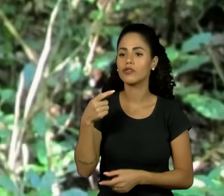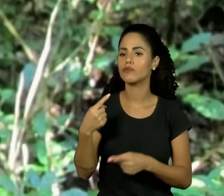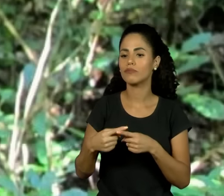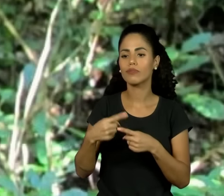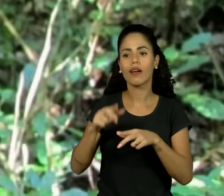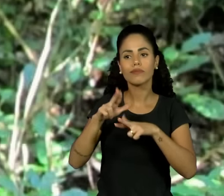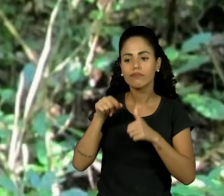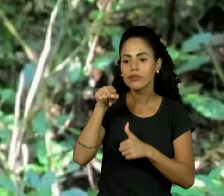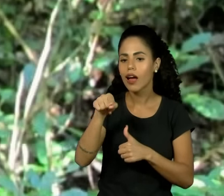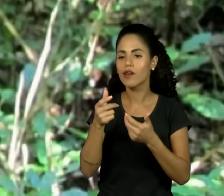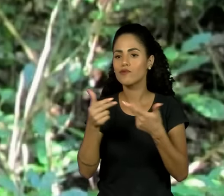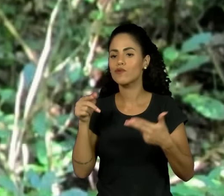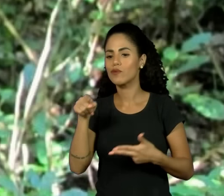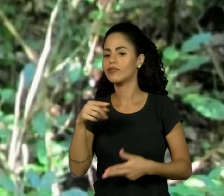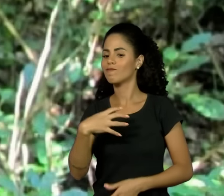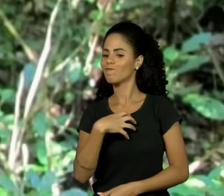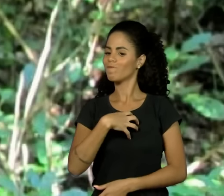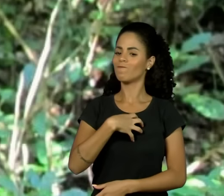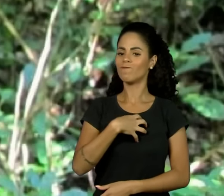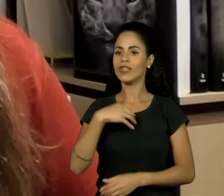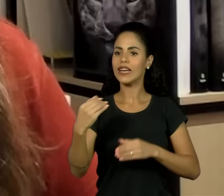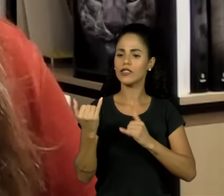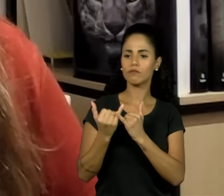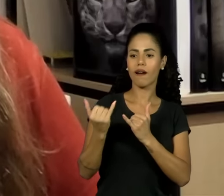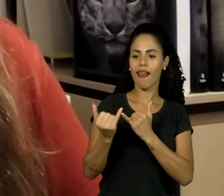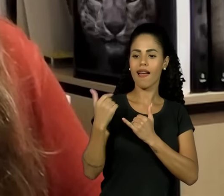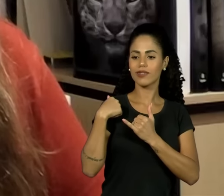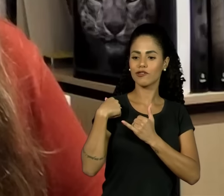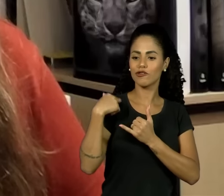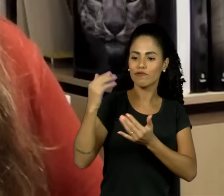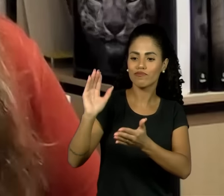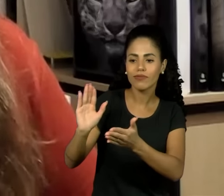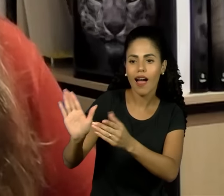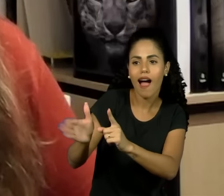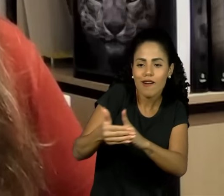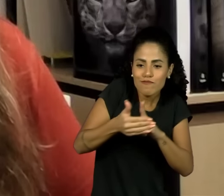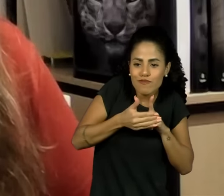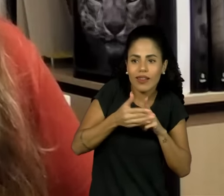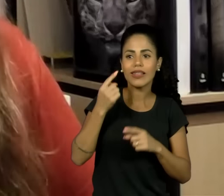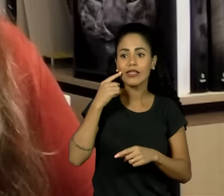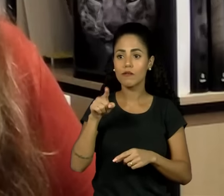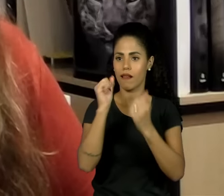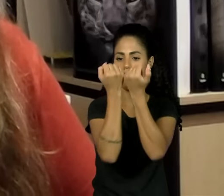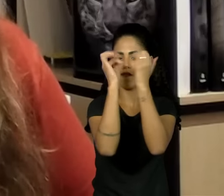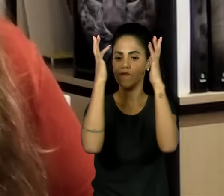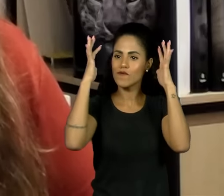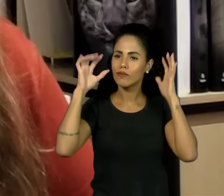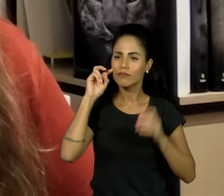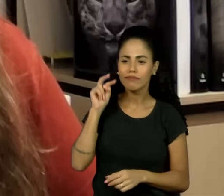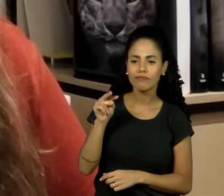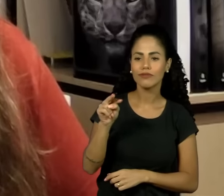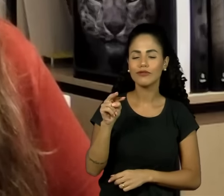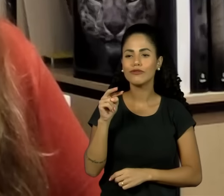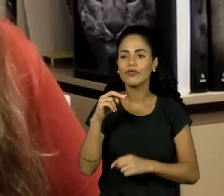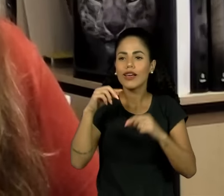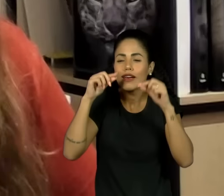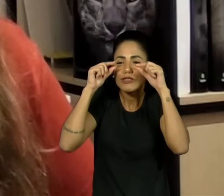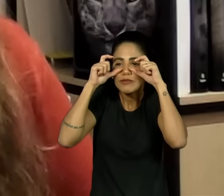pela similaridade que eles têm com a gente, né, enquanto espécie humana. Então, chegar na floresta, ver aqueles olhos